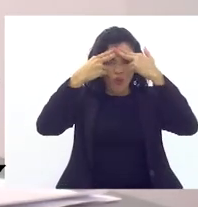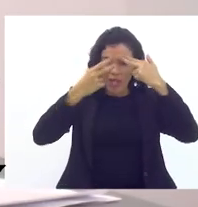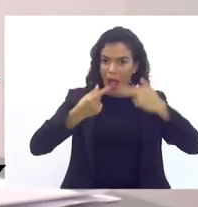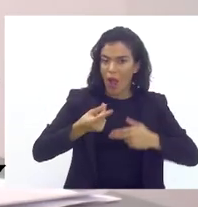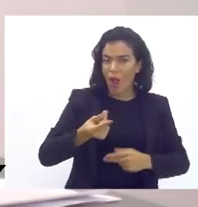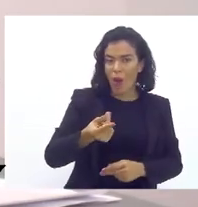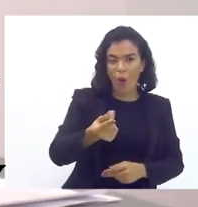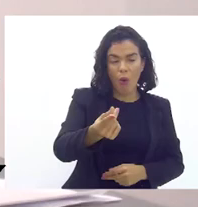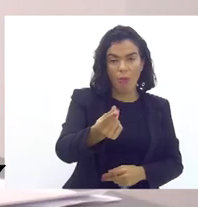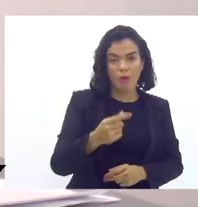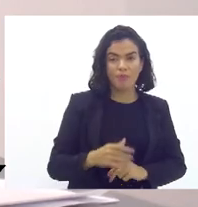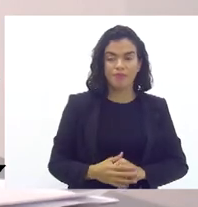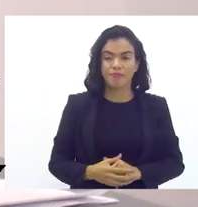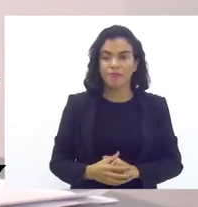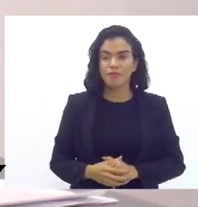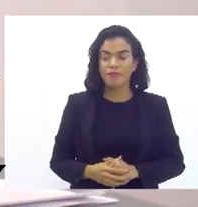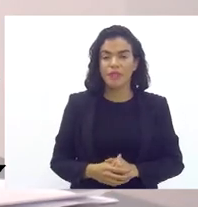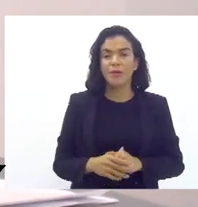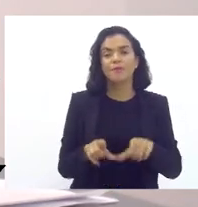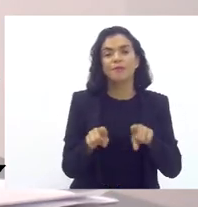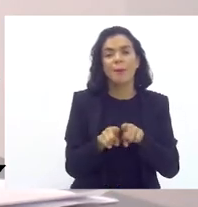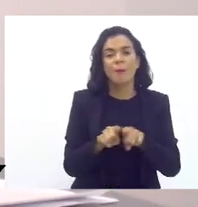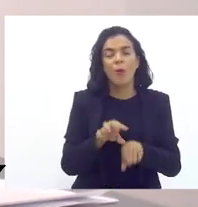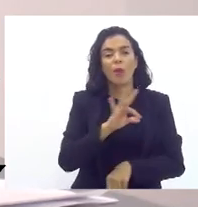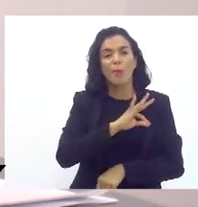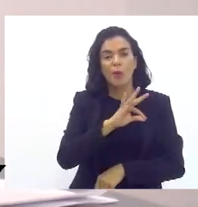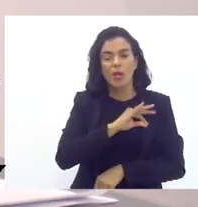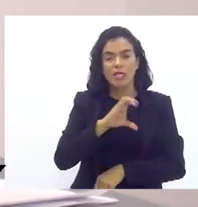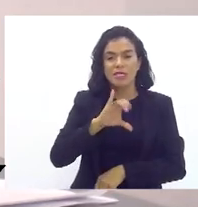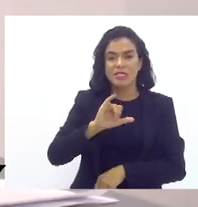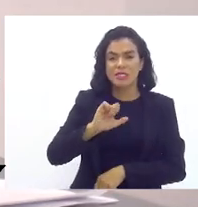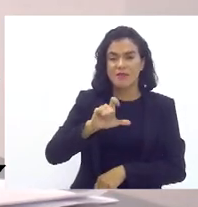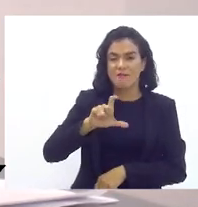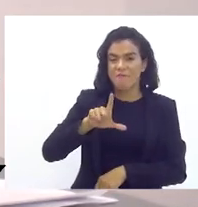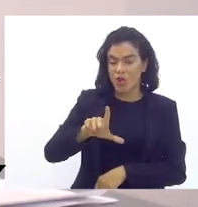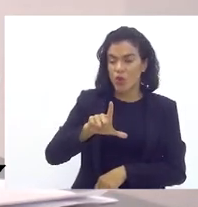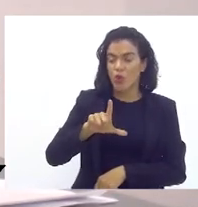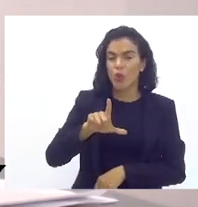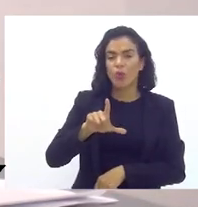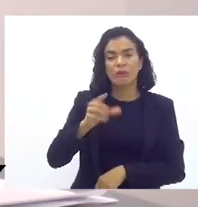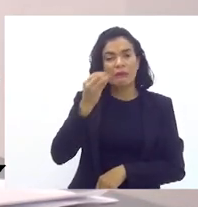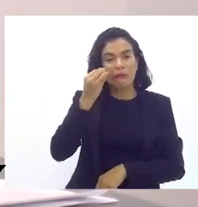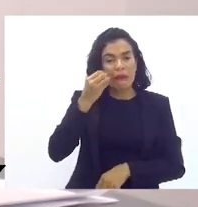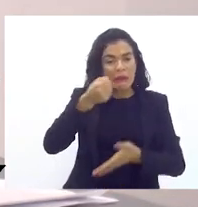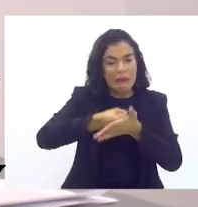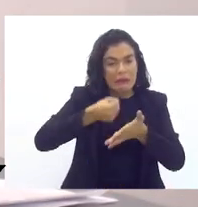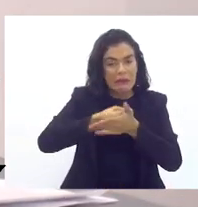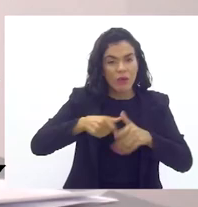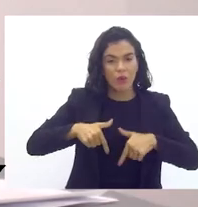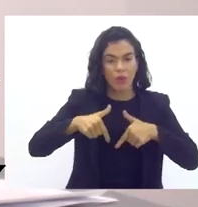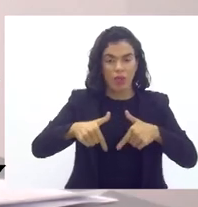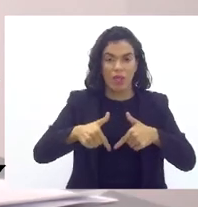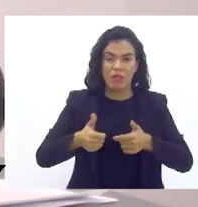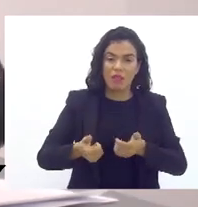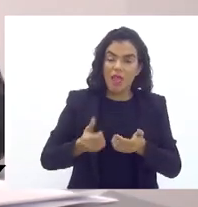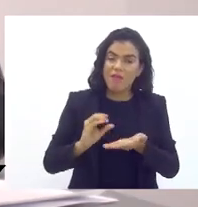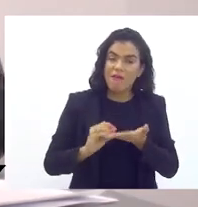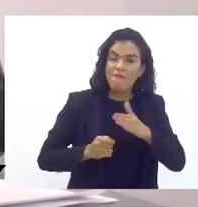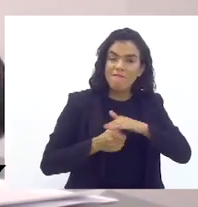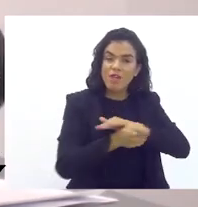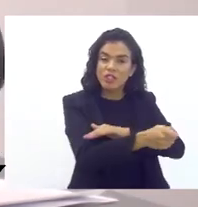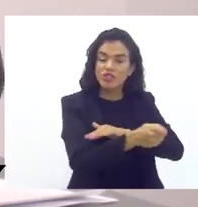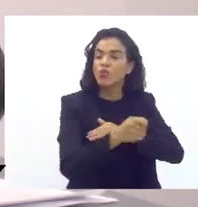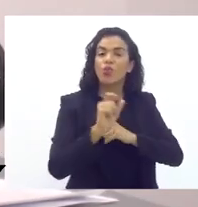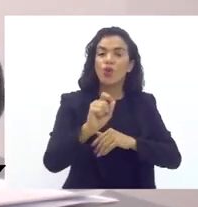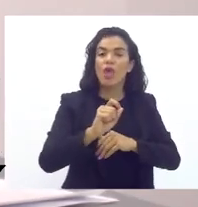fim e o que a polícia civil tá tentando fazer a Polícia Civil tem investido em Treinamento hoje nós